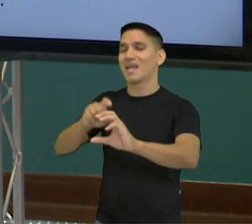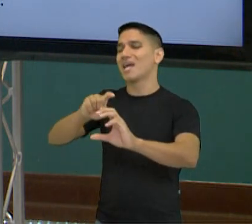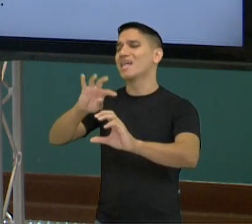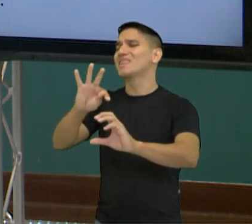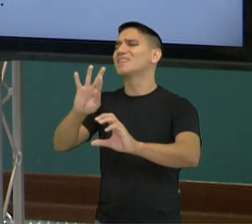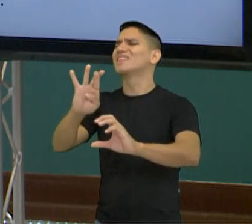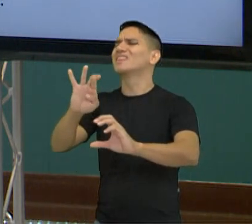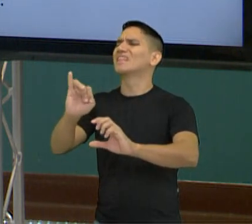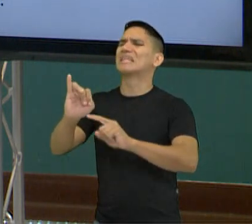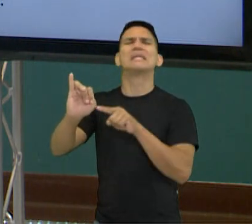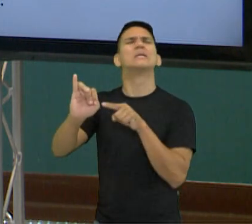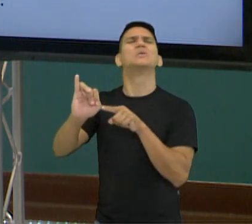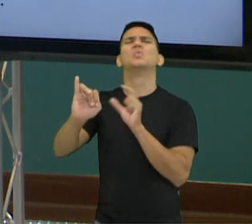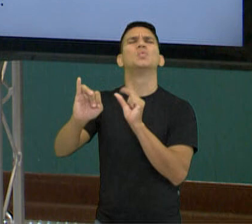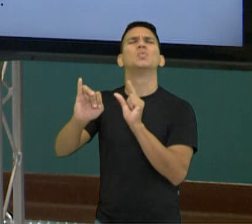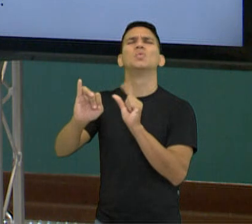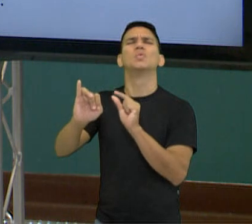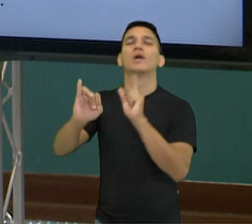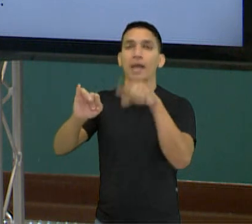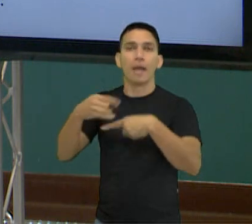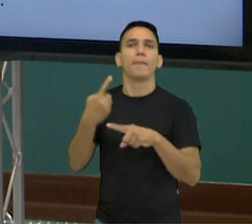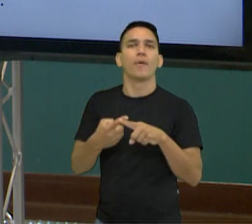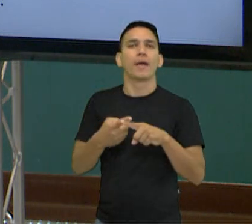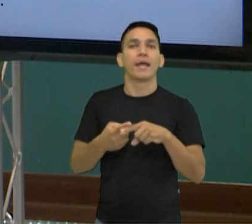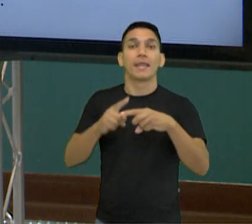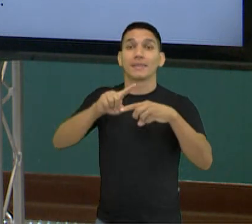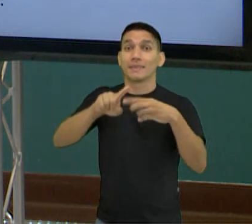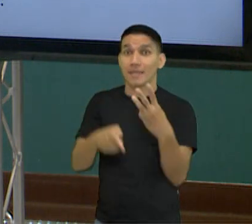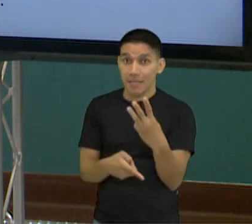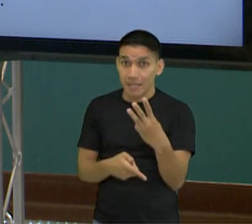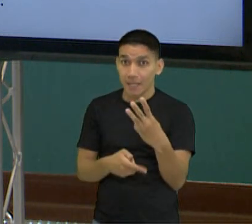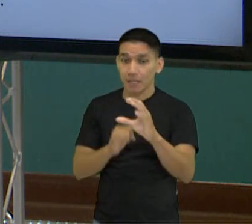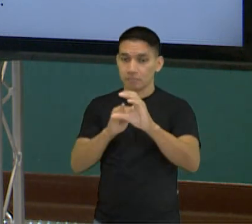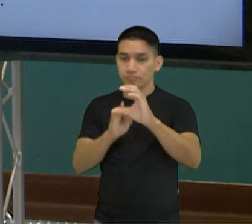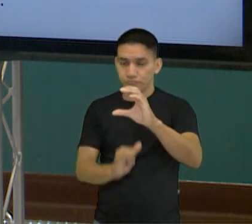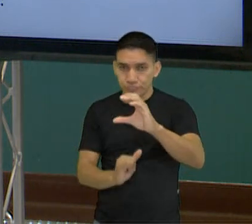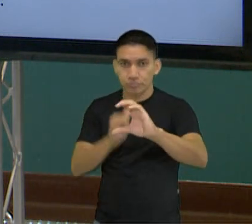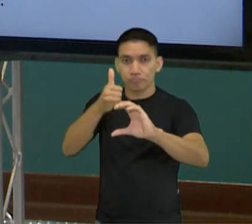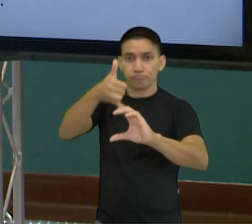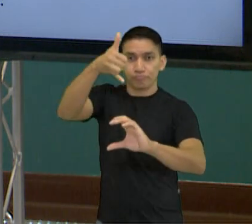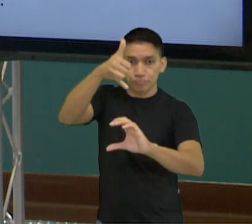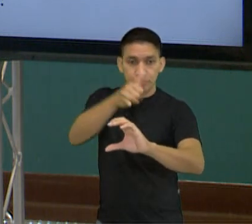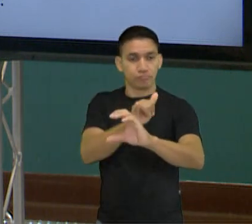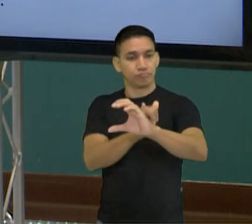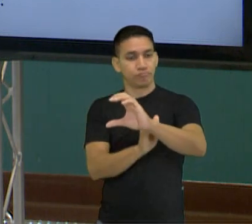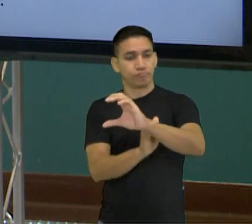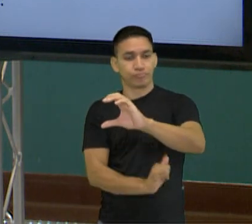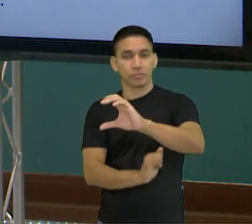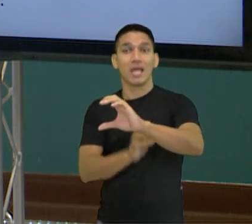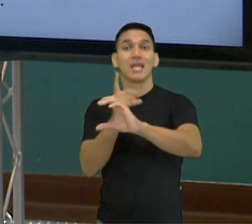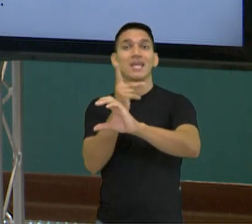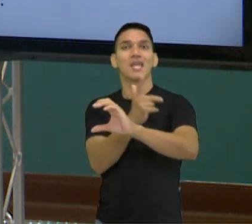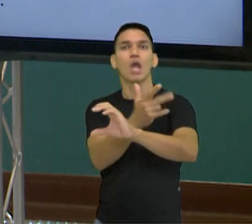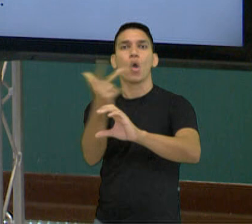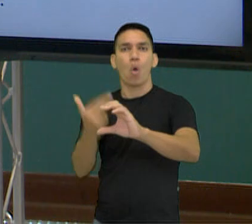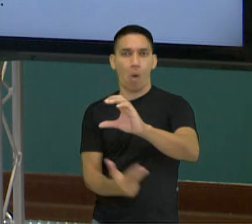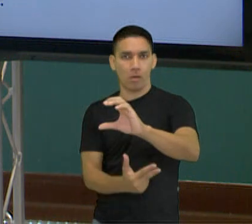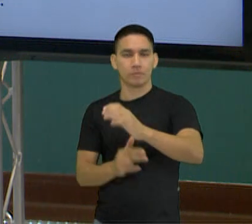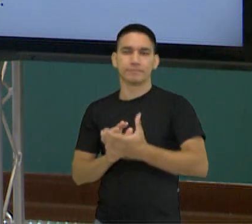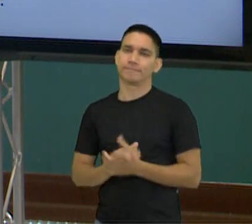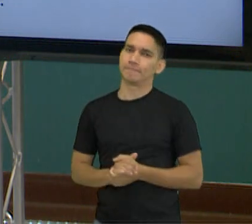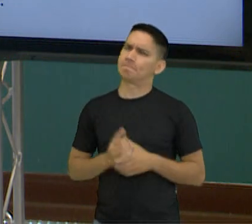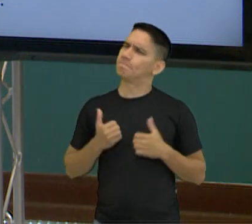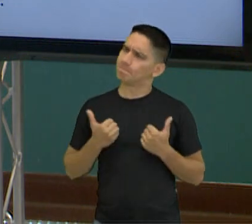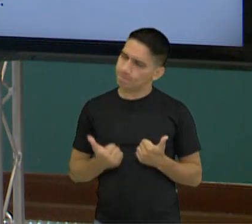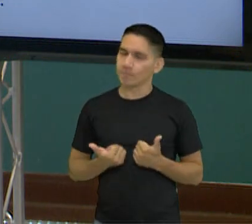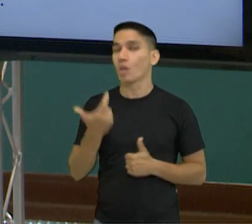que esse tri? Esse tri porque são 3 radicais iguais. Muito bem, vamos para